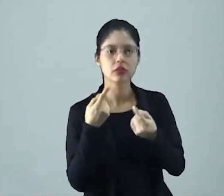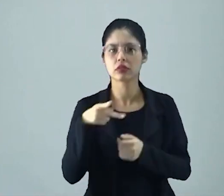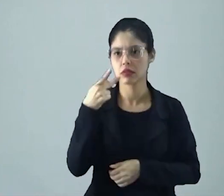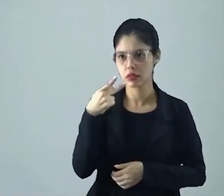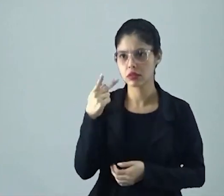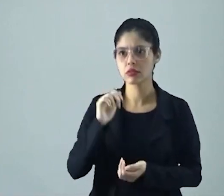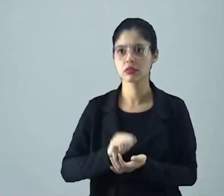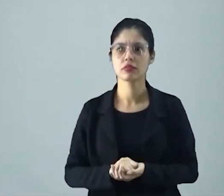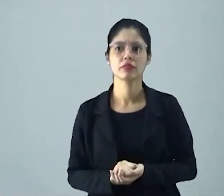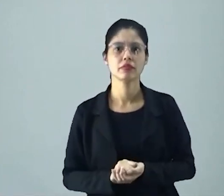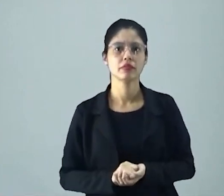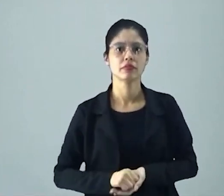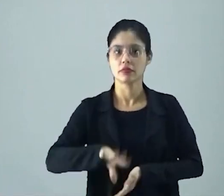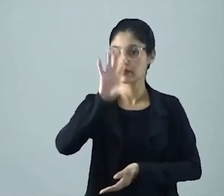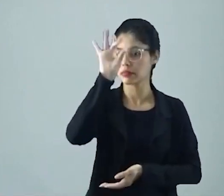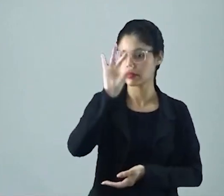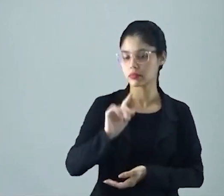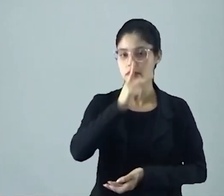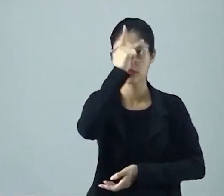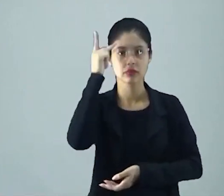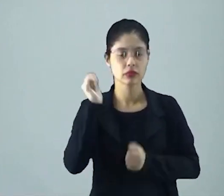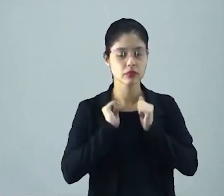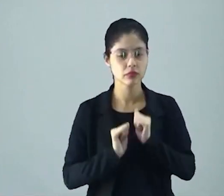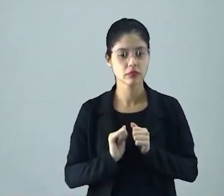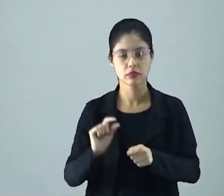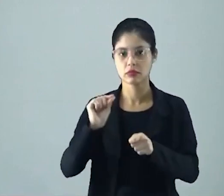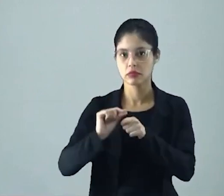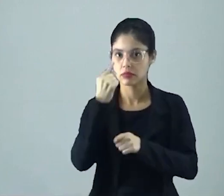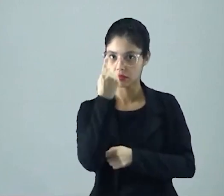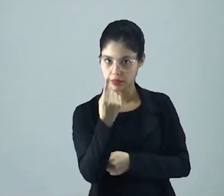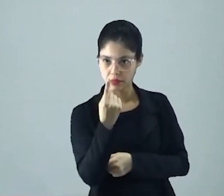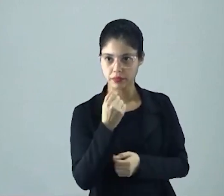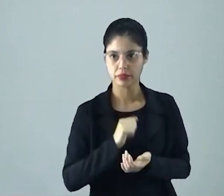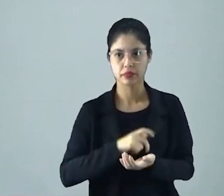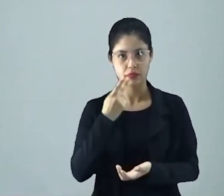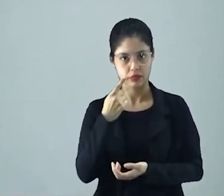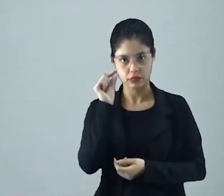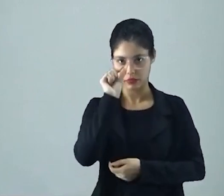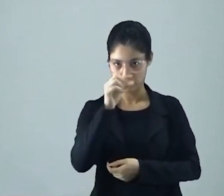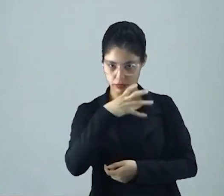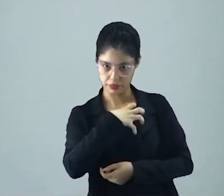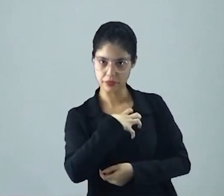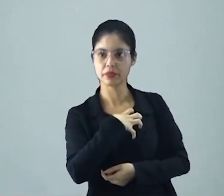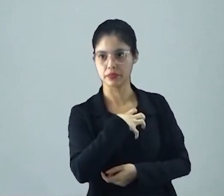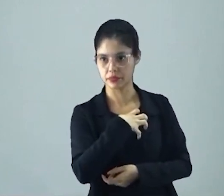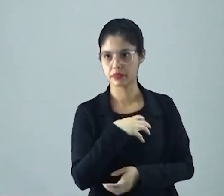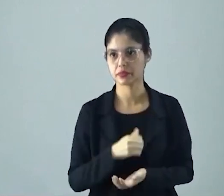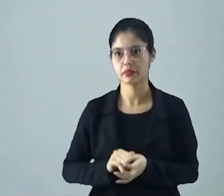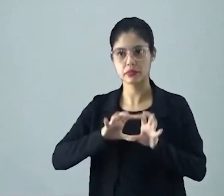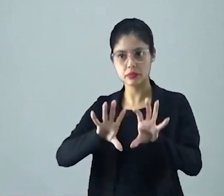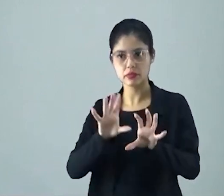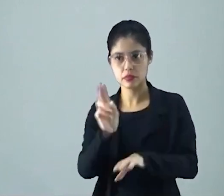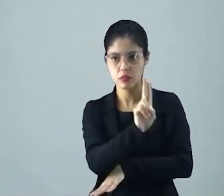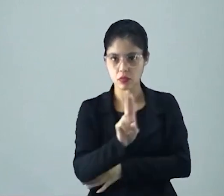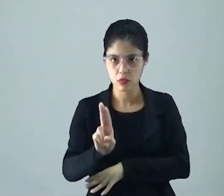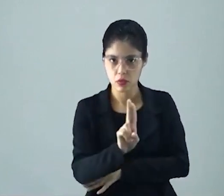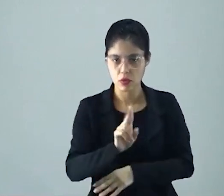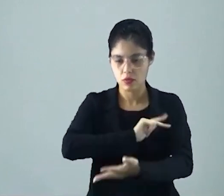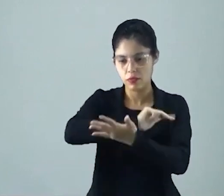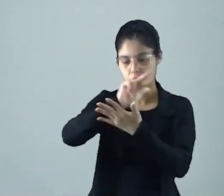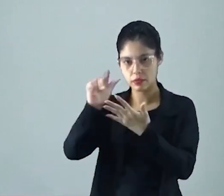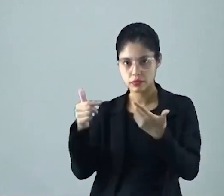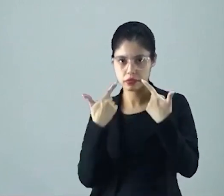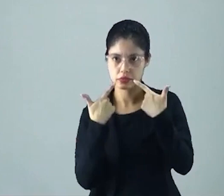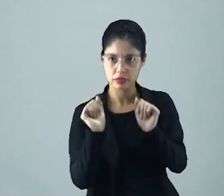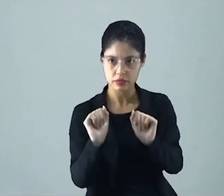de falar, cada pessoa pode fazer de um jeito, né? Pode falar de um jeito. E isso aí se chama